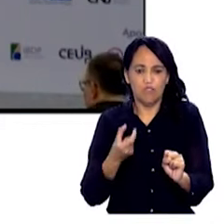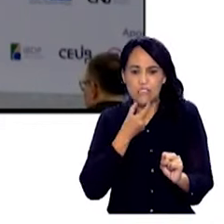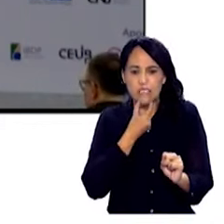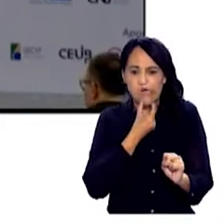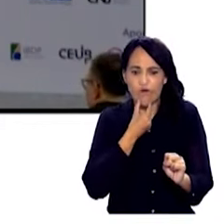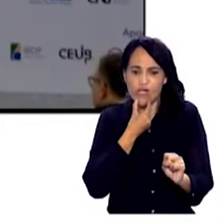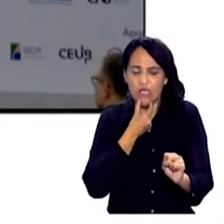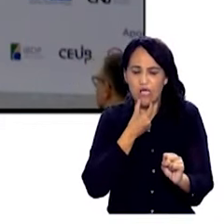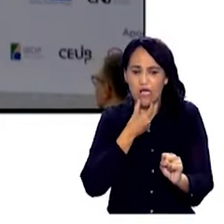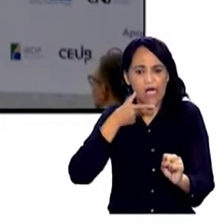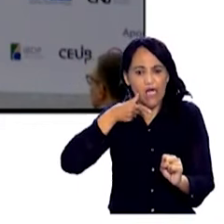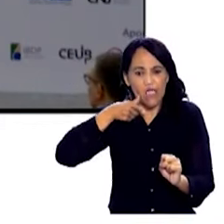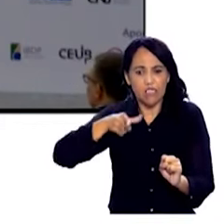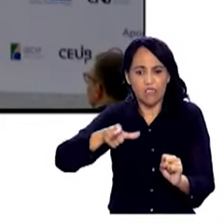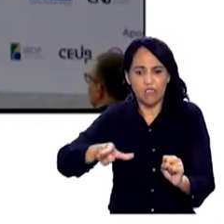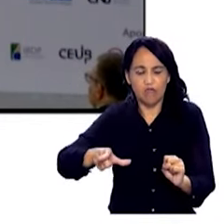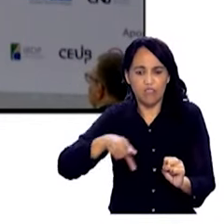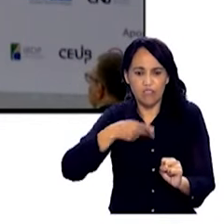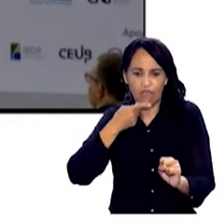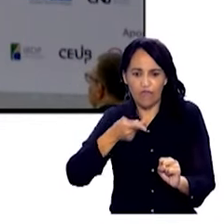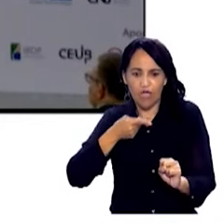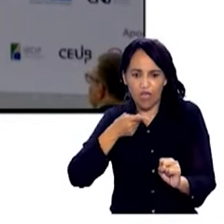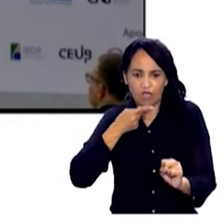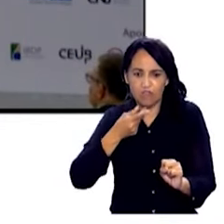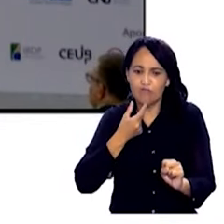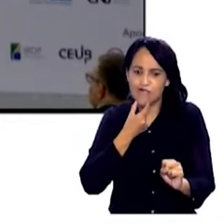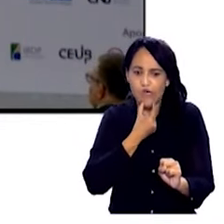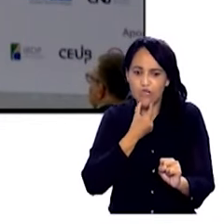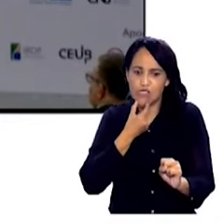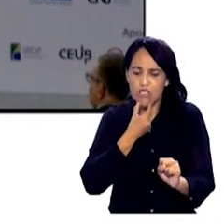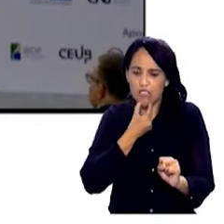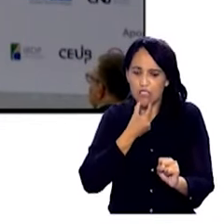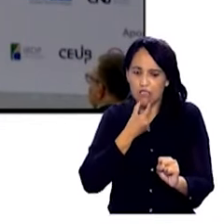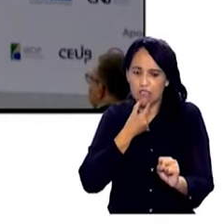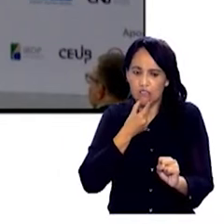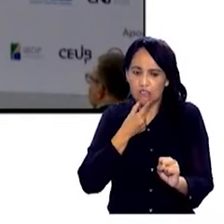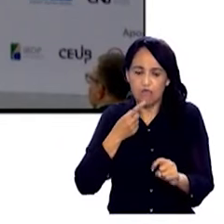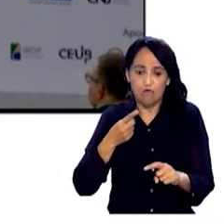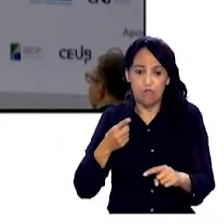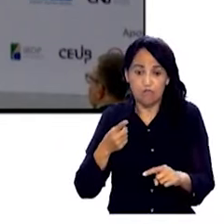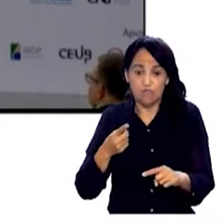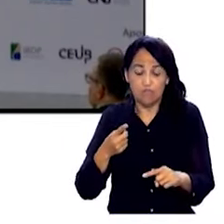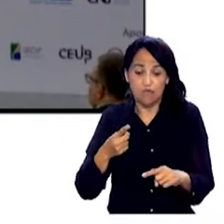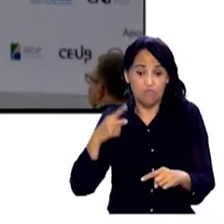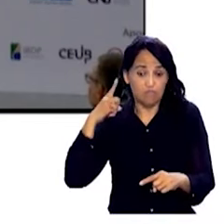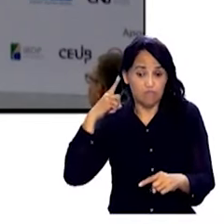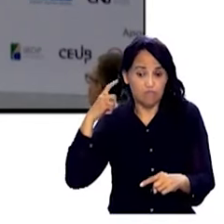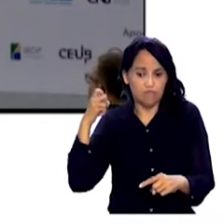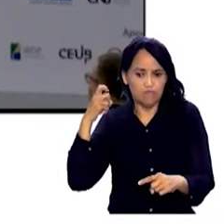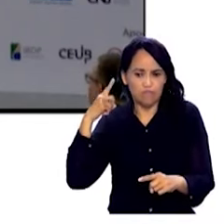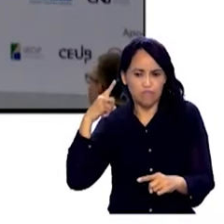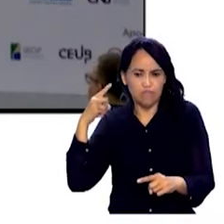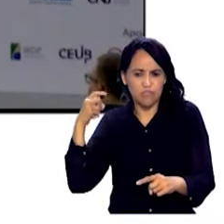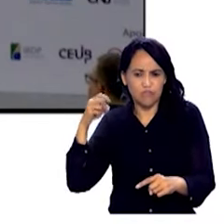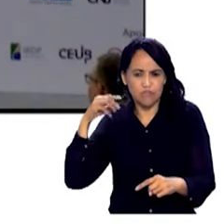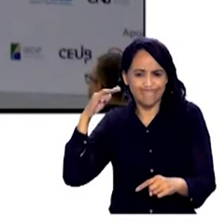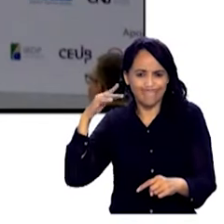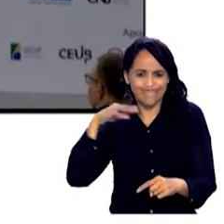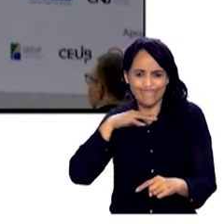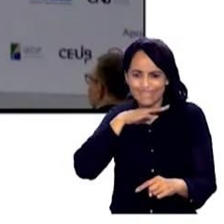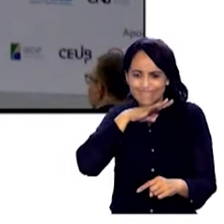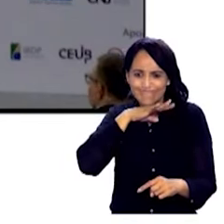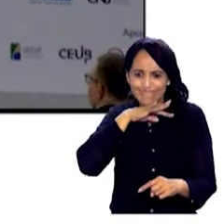casos sobretudo para reforço e equilíbrio ao check and balance falou também das formas de limites para